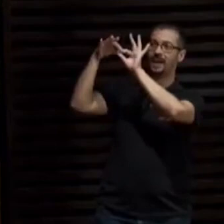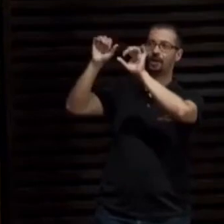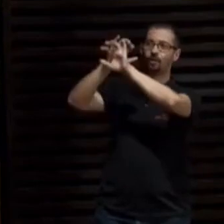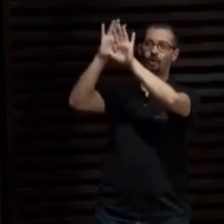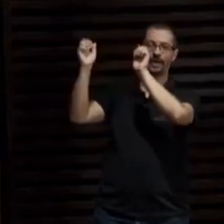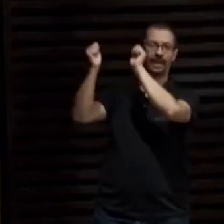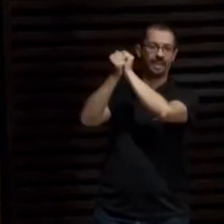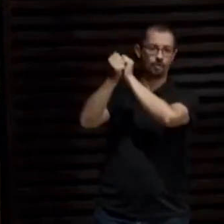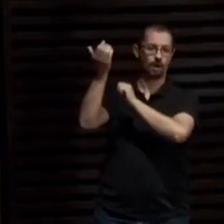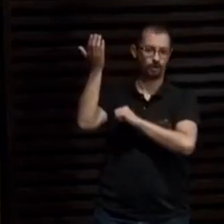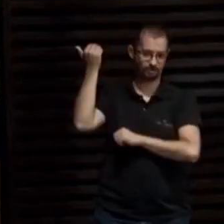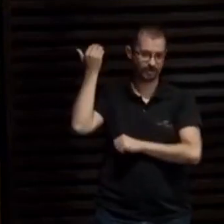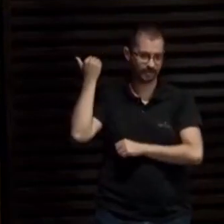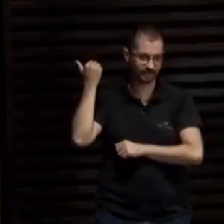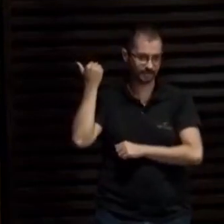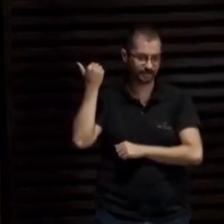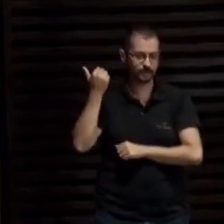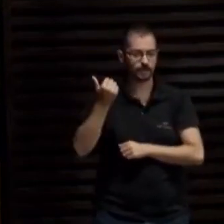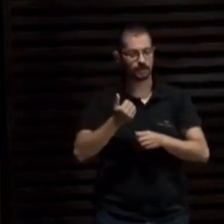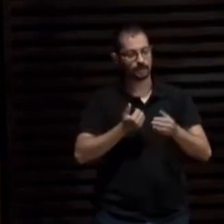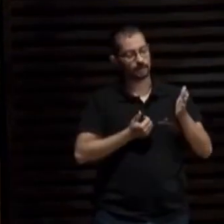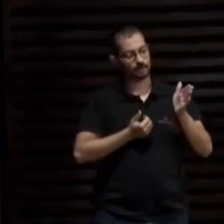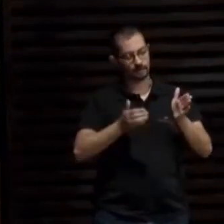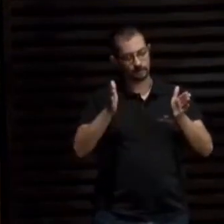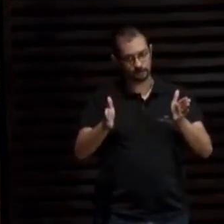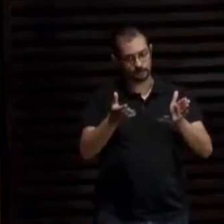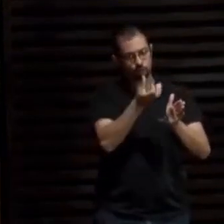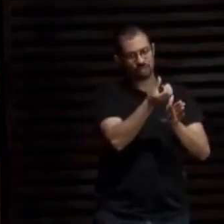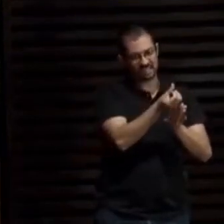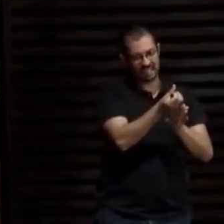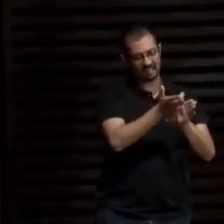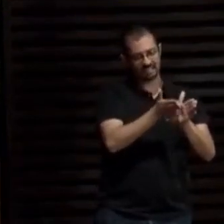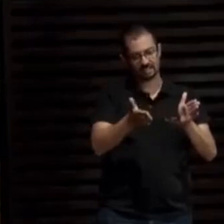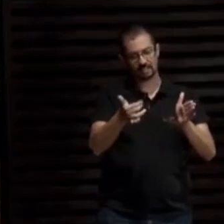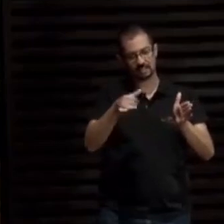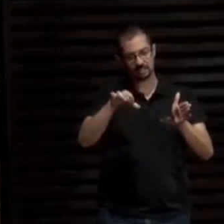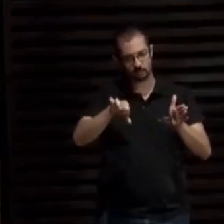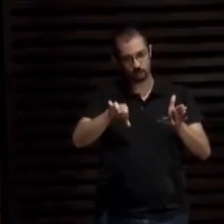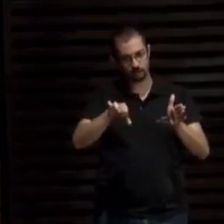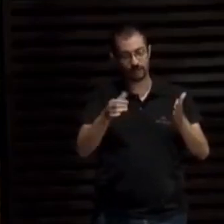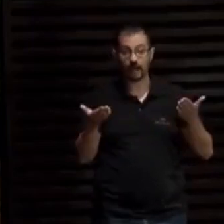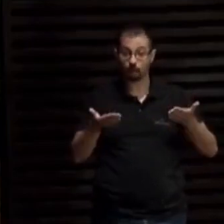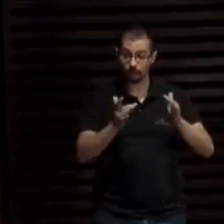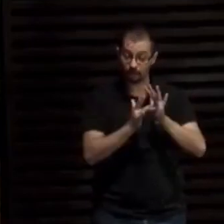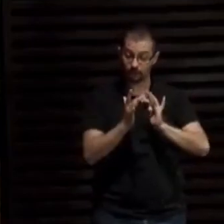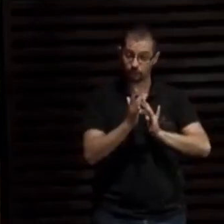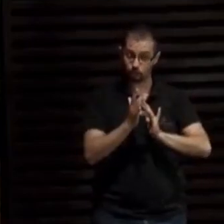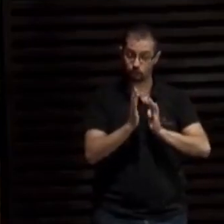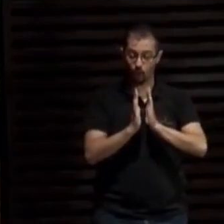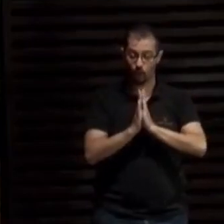ao verso 19, ele vai orar pelos discípulos dele,